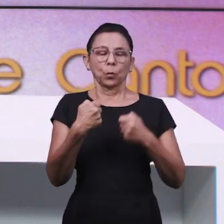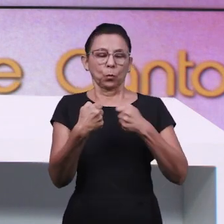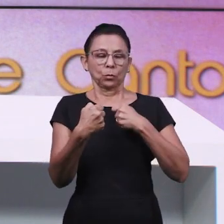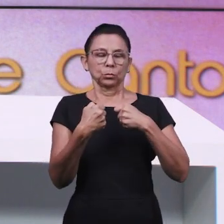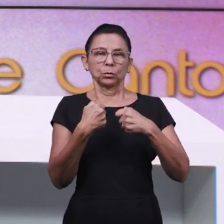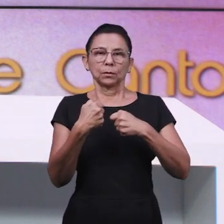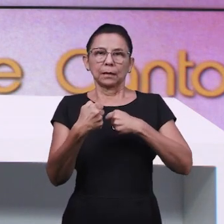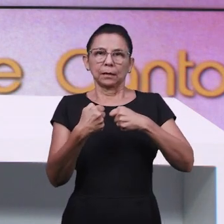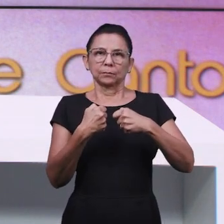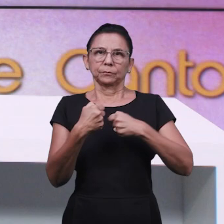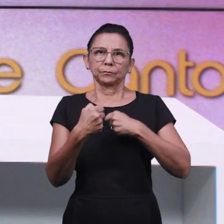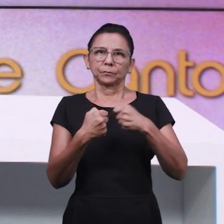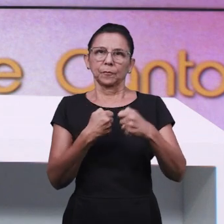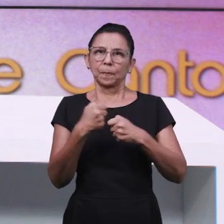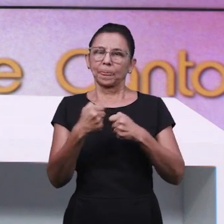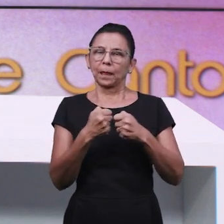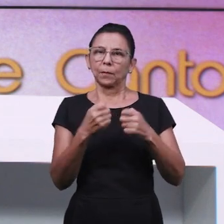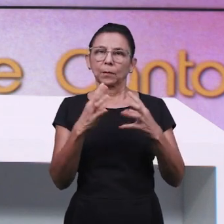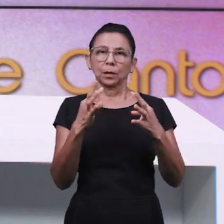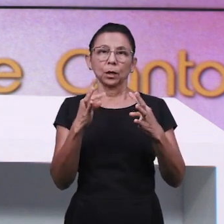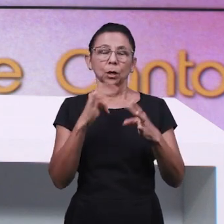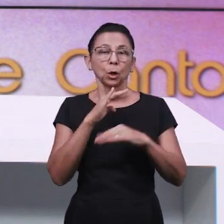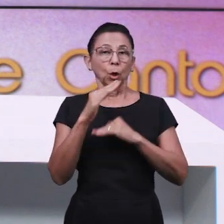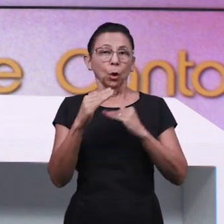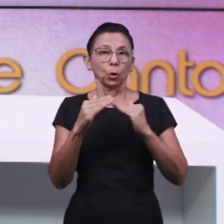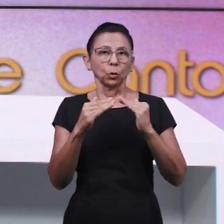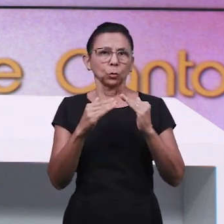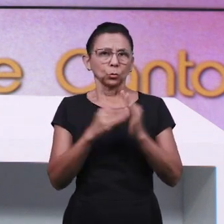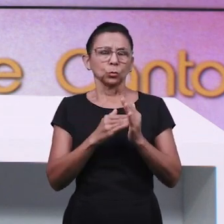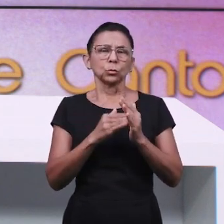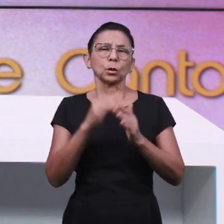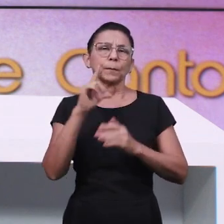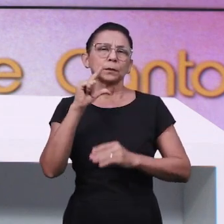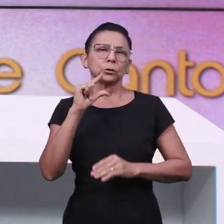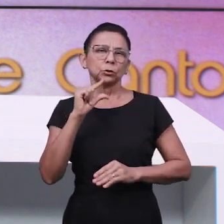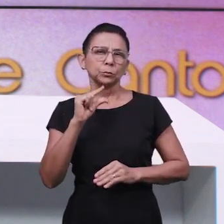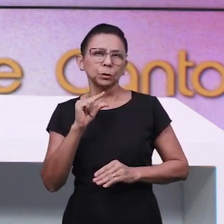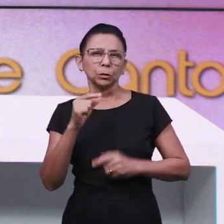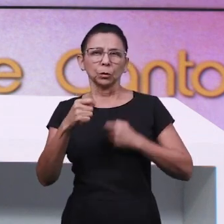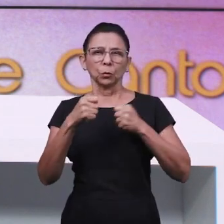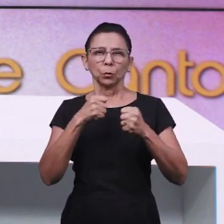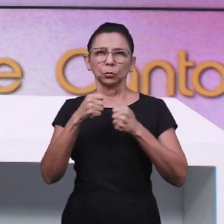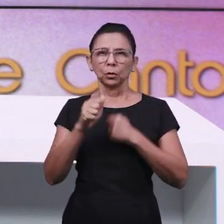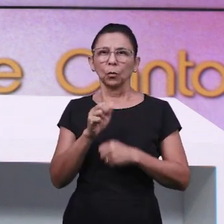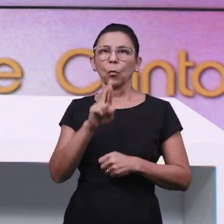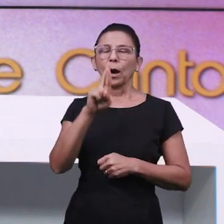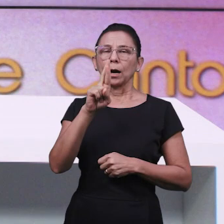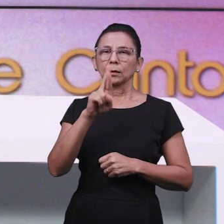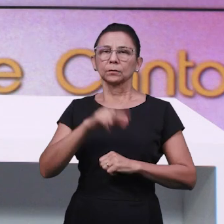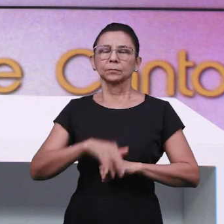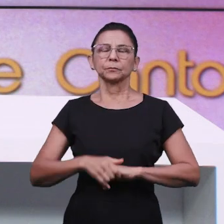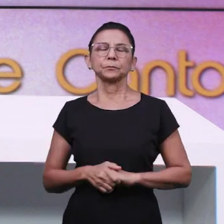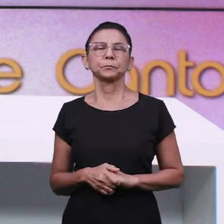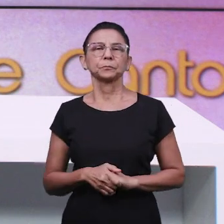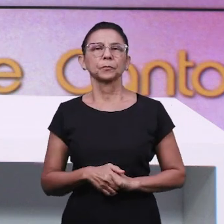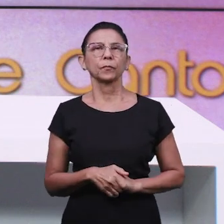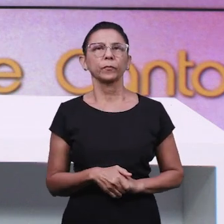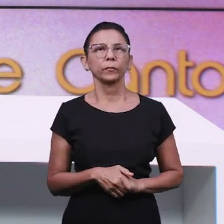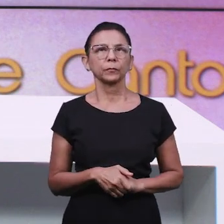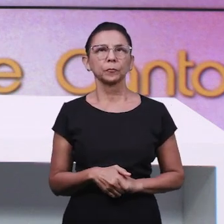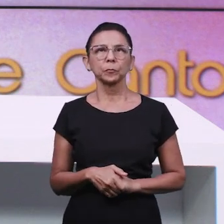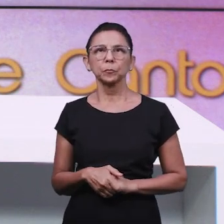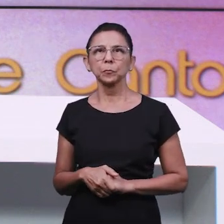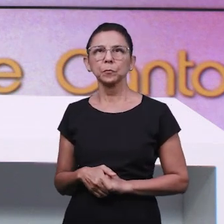essa musculatura para que o ar não saia todo de uma vez, para que ele seja controlado. Então,